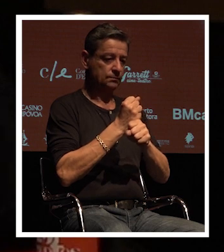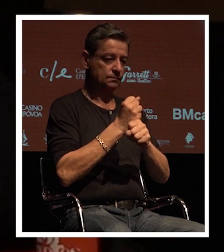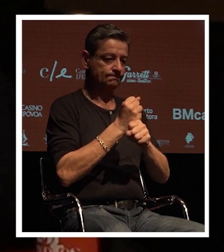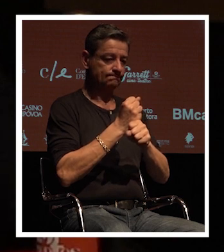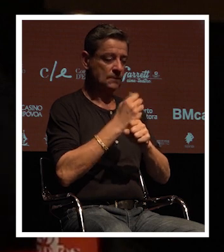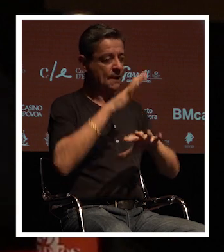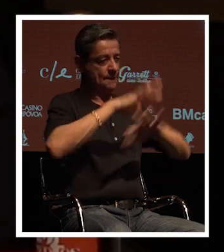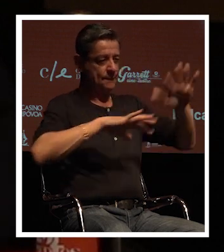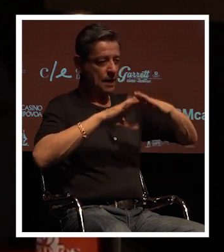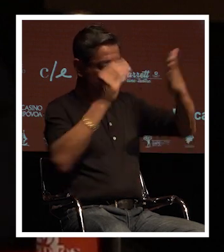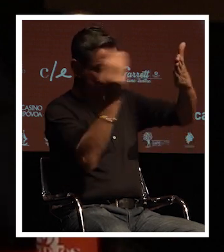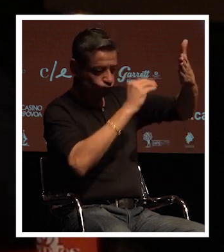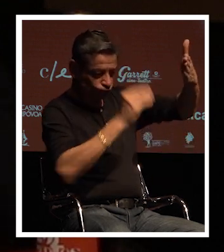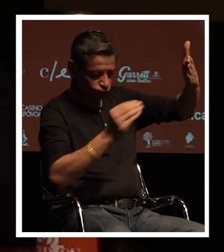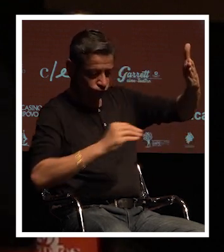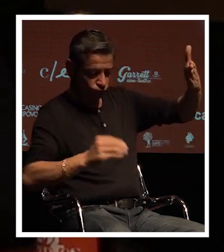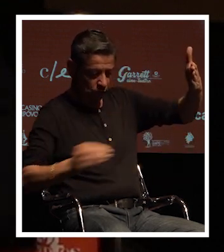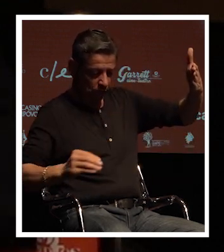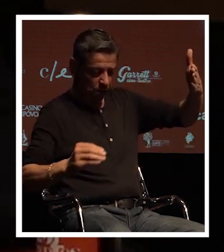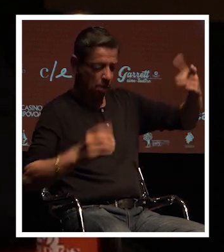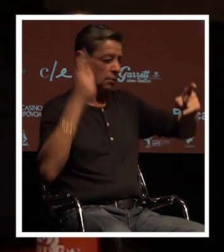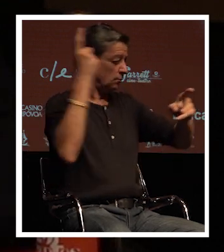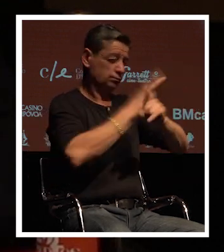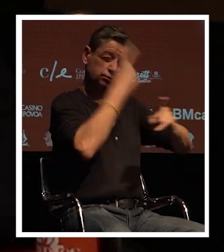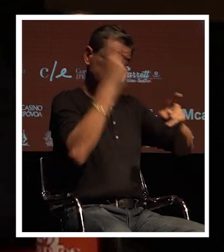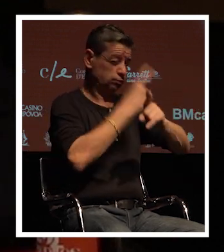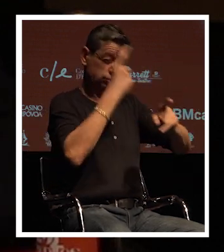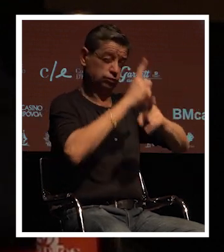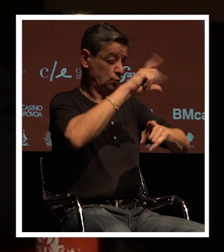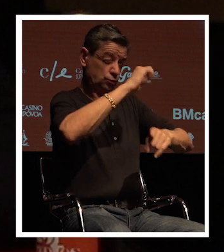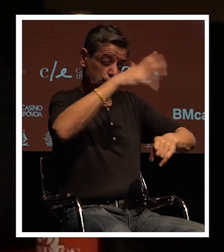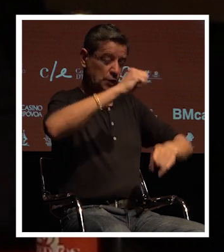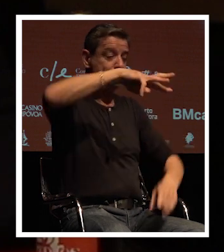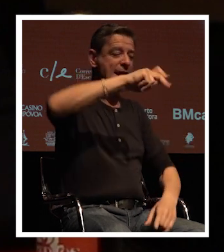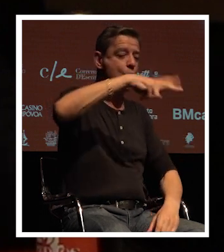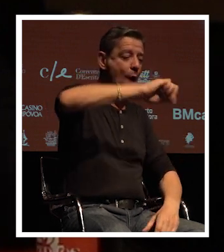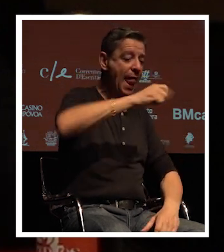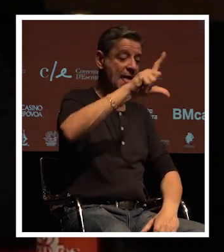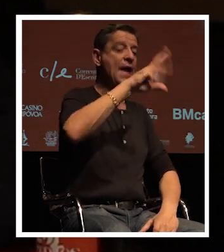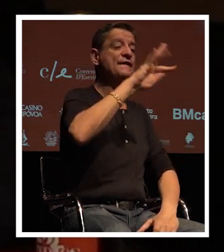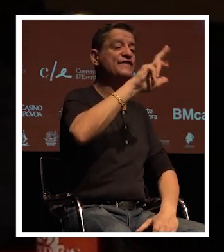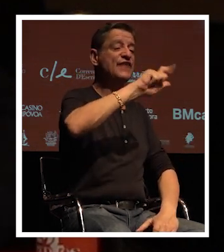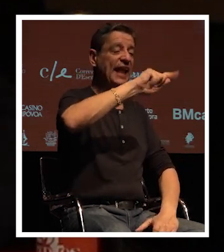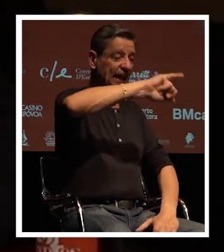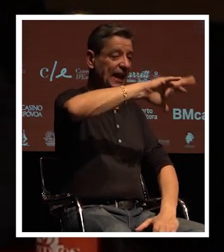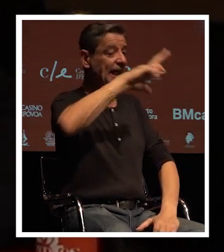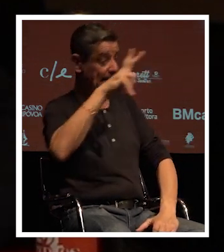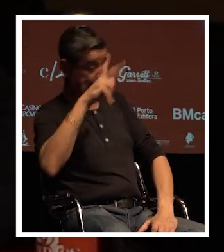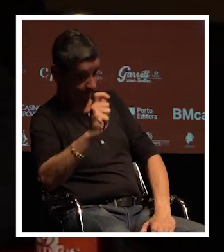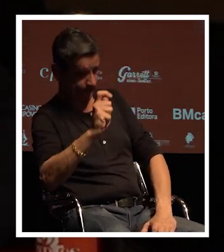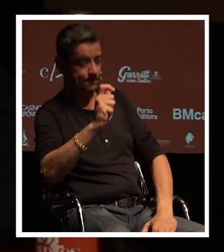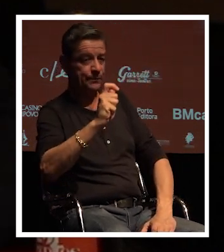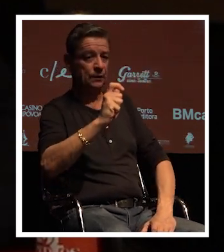o faz e faz muito bem não é o luí Sil fez durante anos etc Manuel freira também e foi precisamente Manuel freira